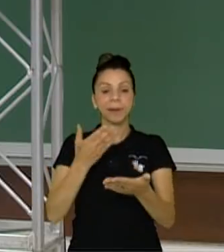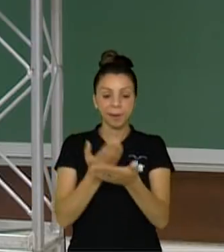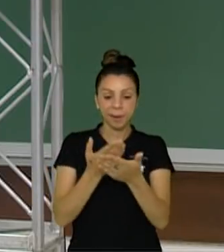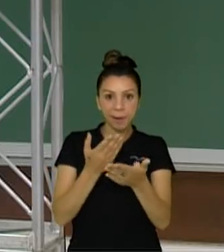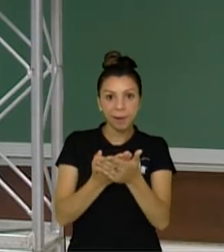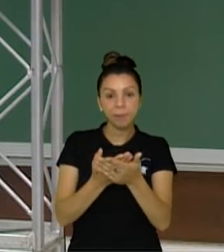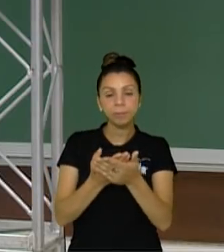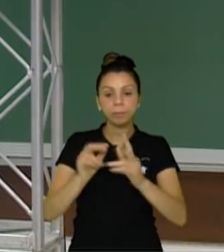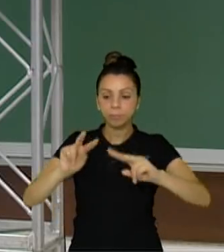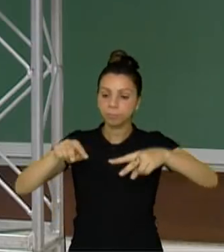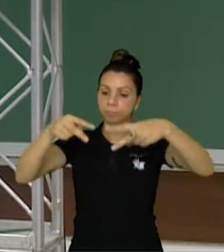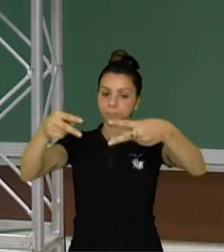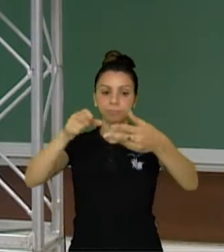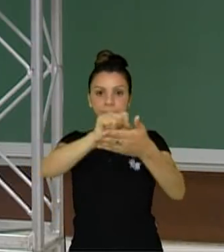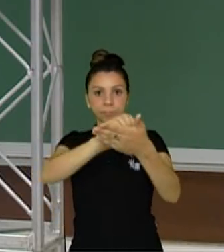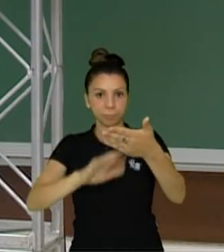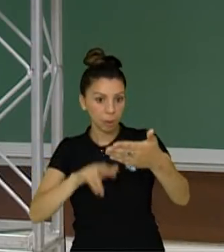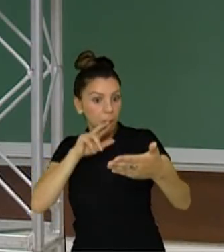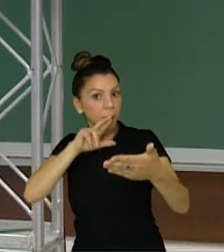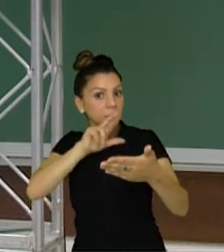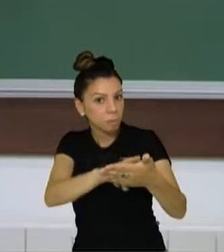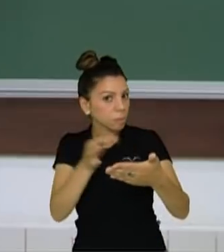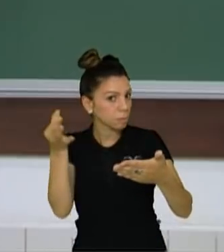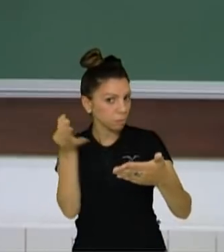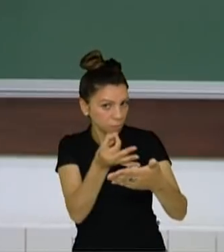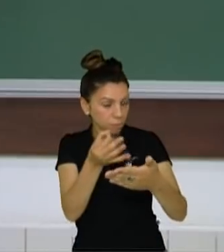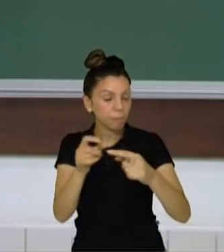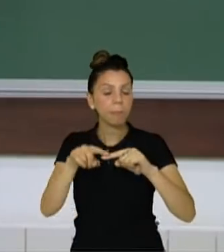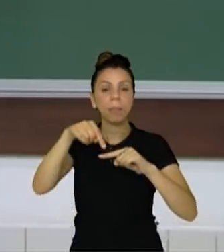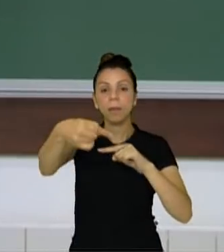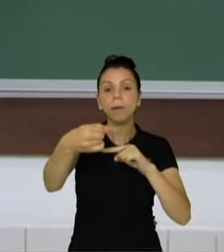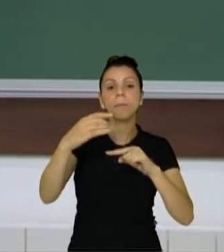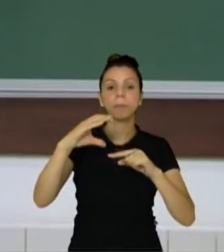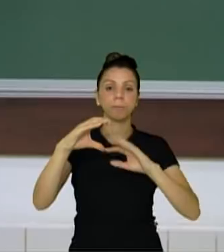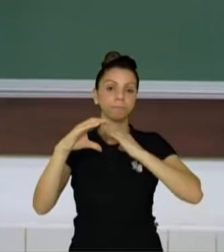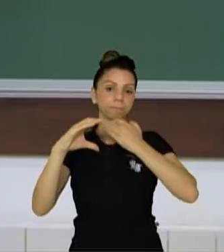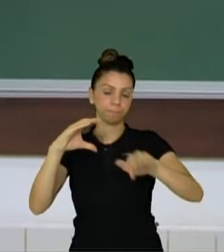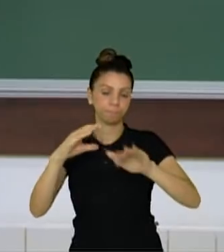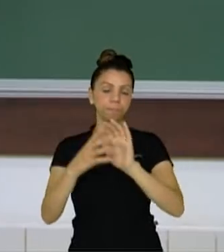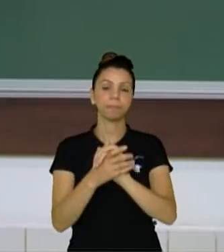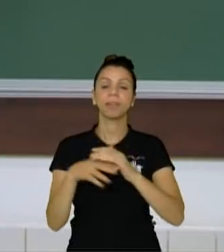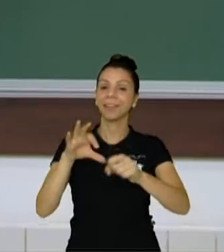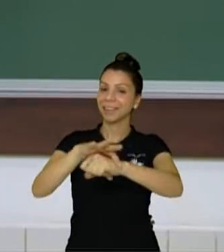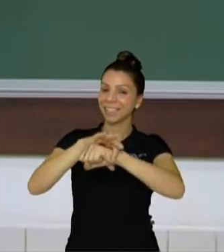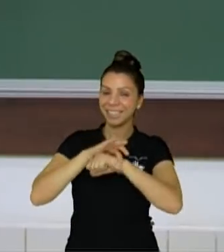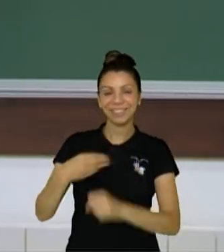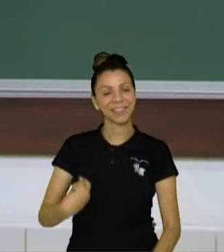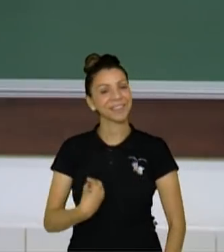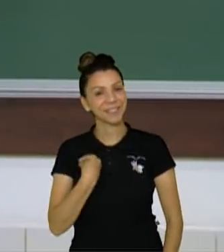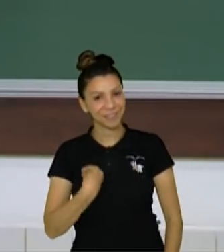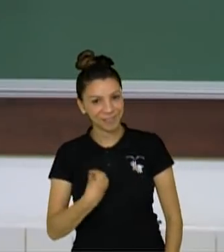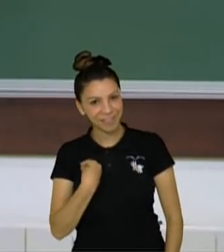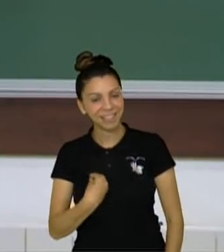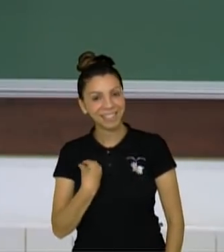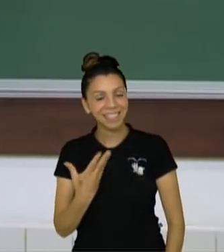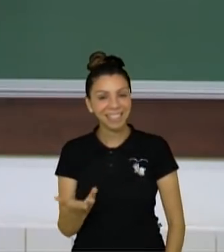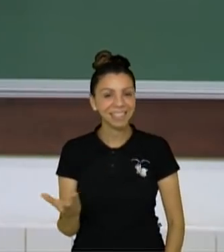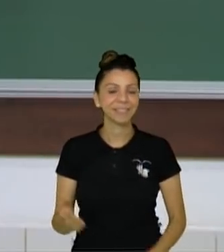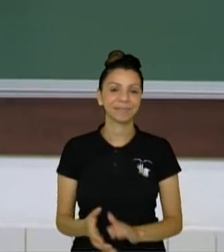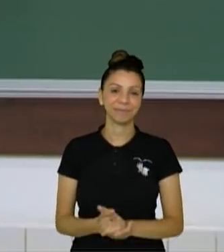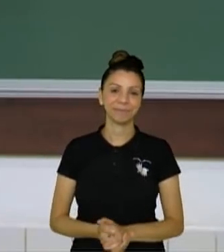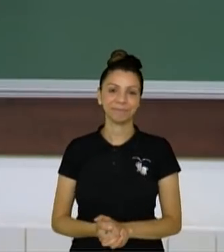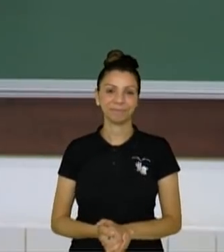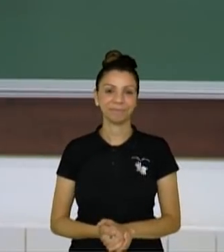hoje, responde, bem respondido, hein? E depois envia. E assim você garante a sua presença, a sua chamada está